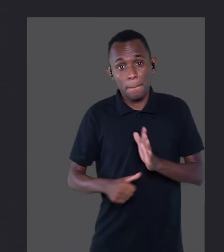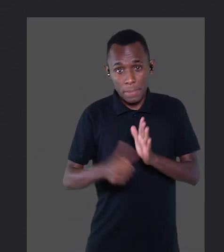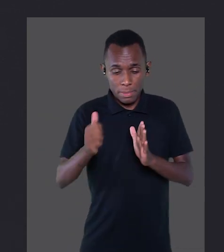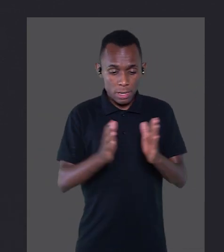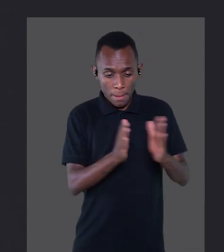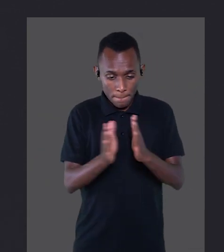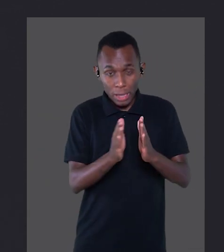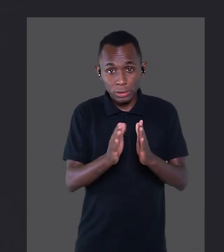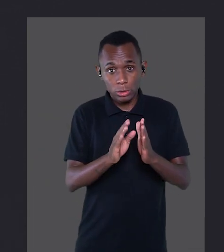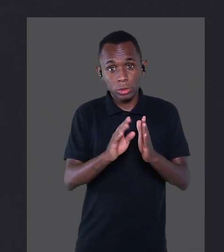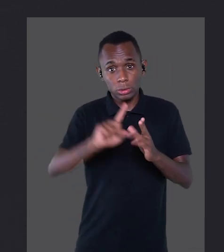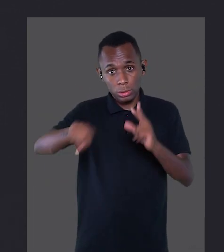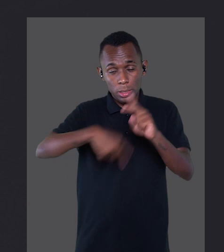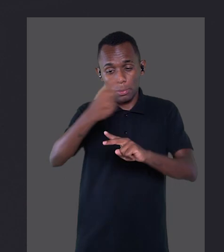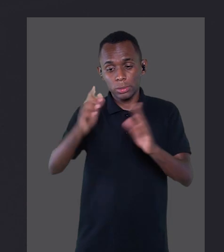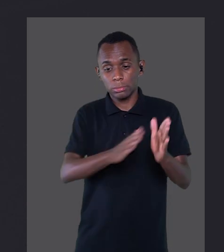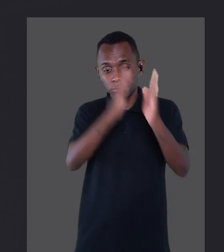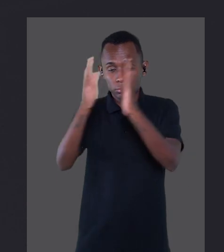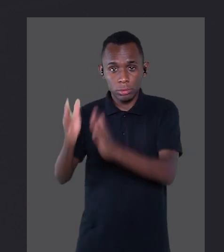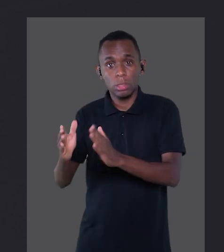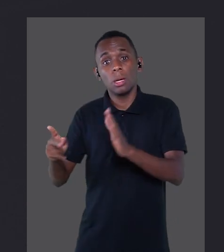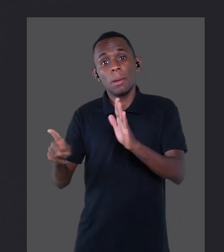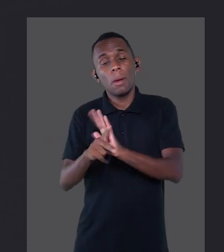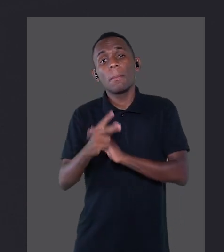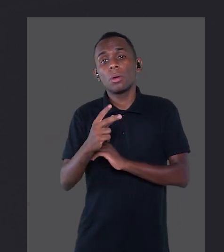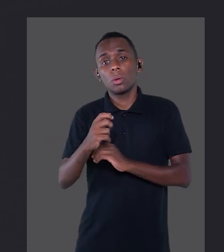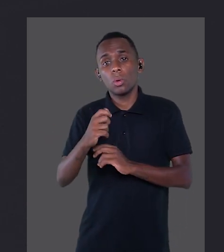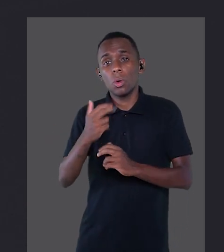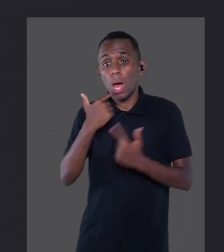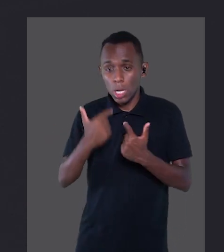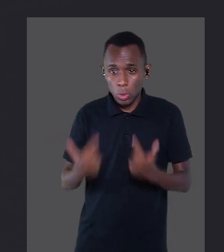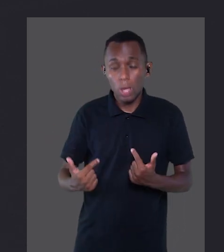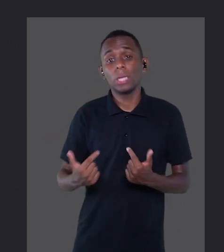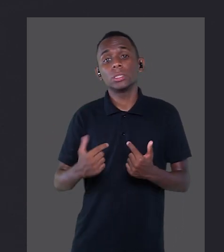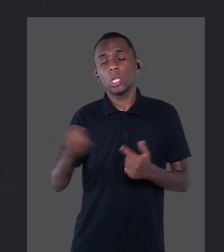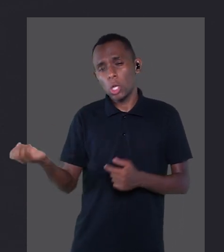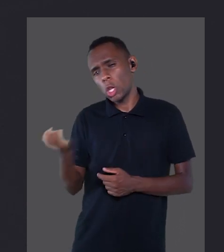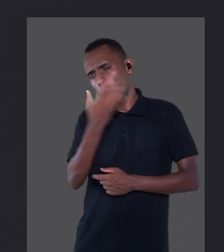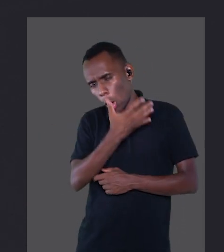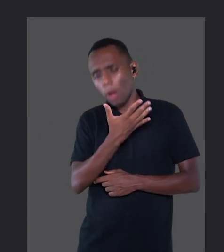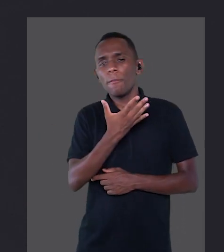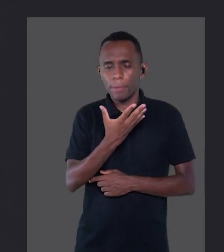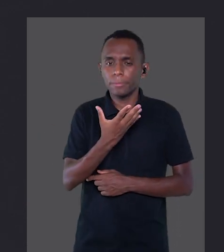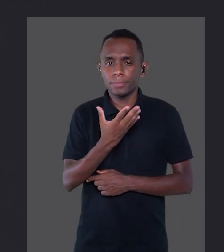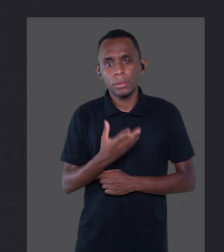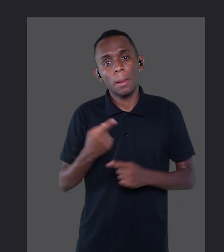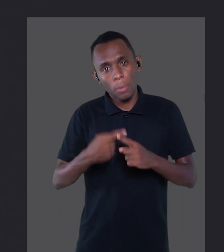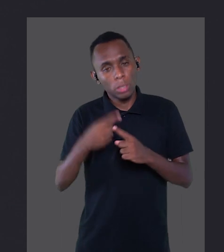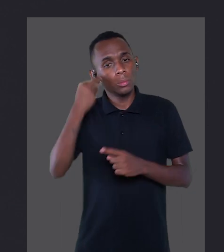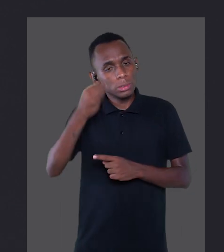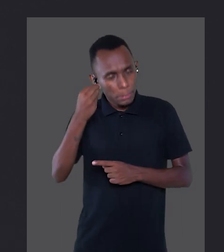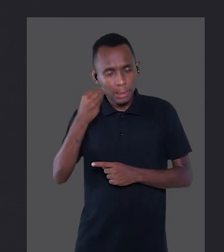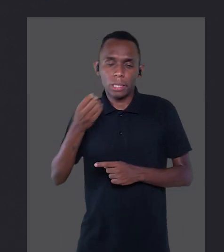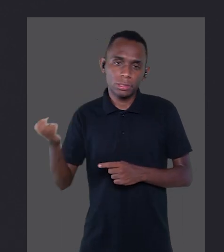parte, depois a linguagem do Machado vai se atualizando, porque ele vai convivendo com o nosso